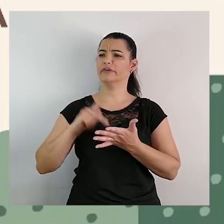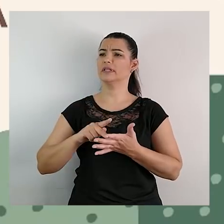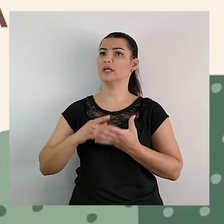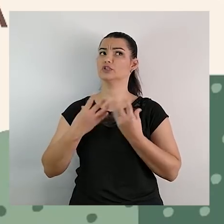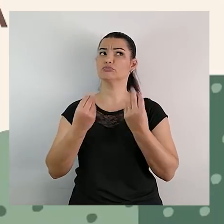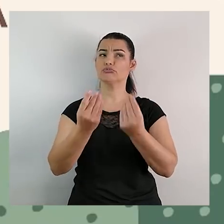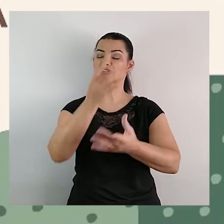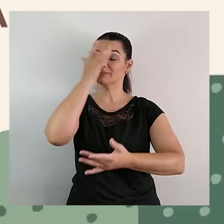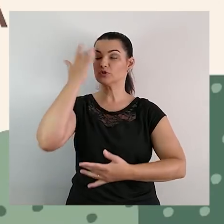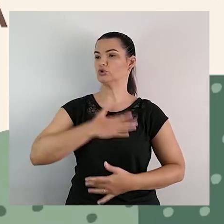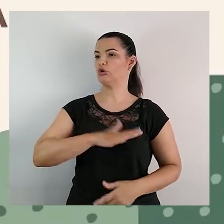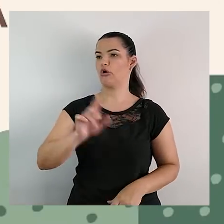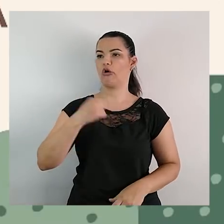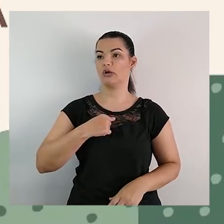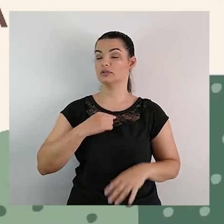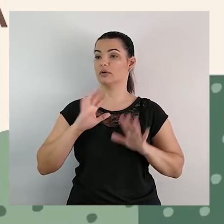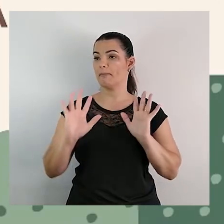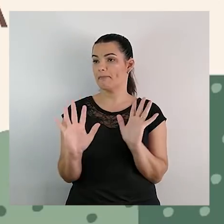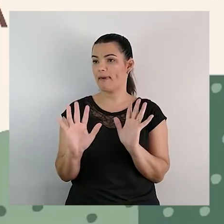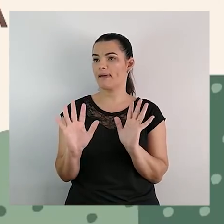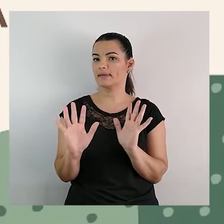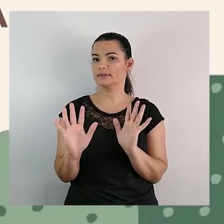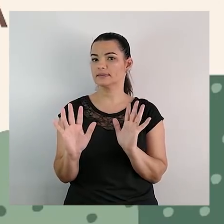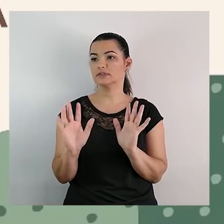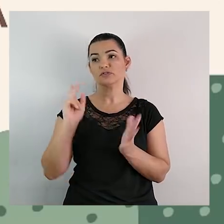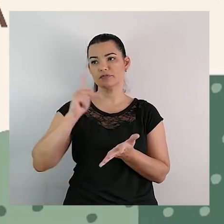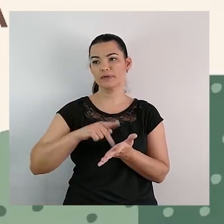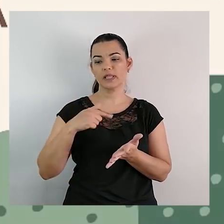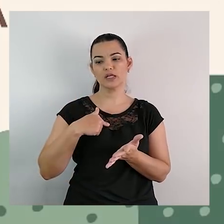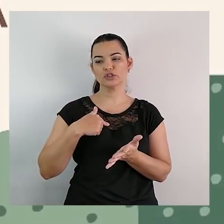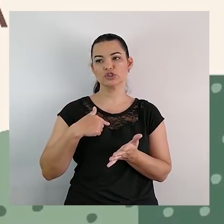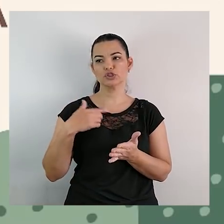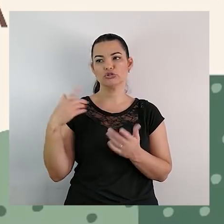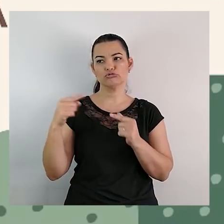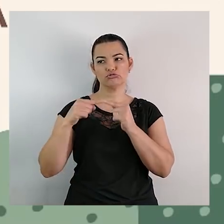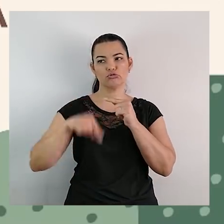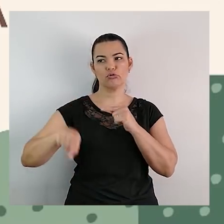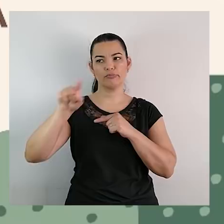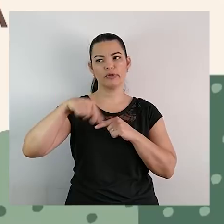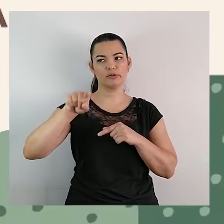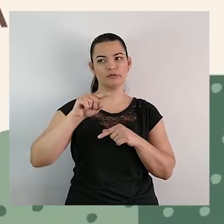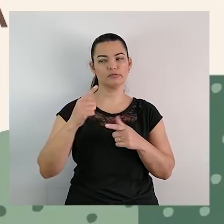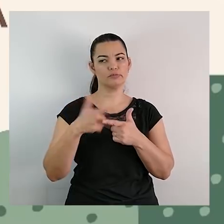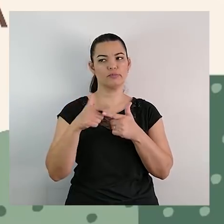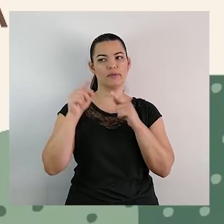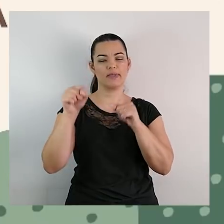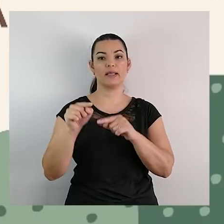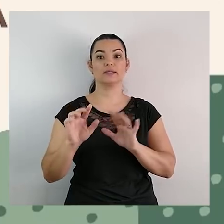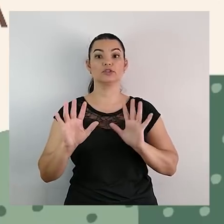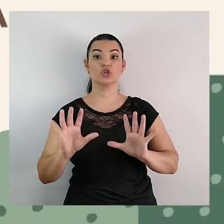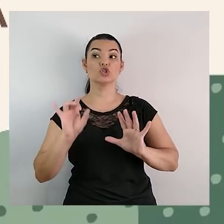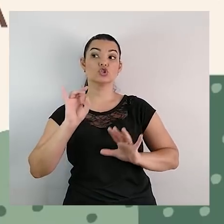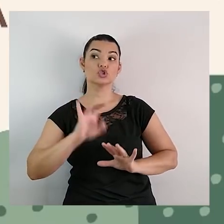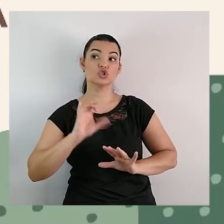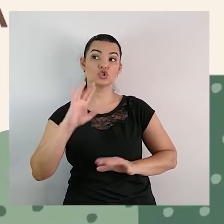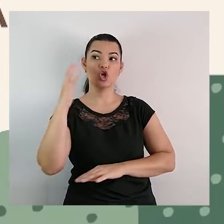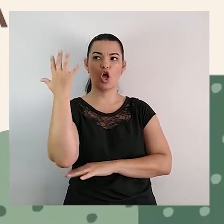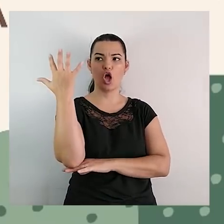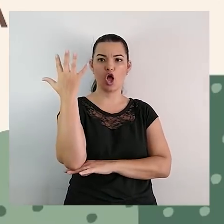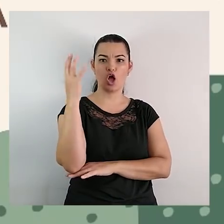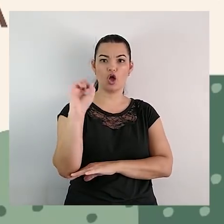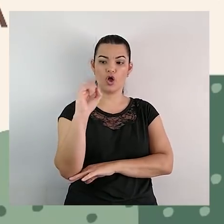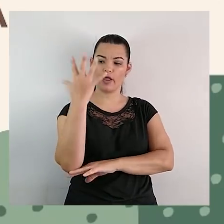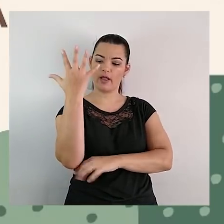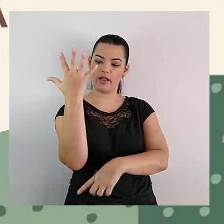um traste, mas não tenho como caso. Somente o velho carvalho, que vive espalhando suas